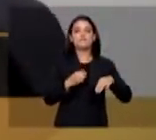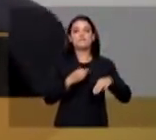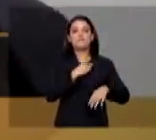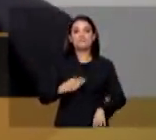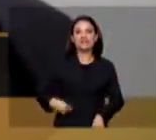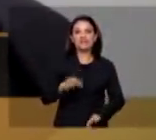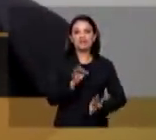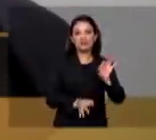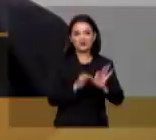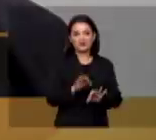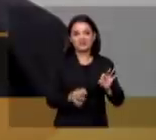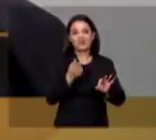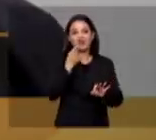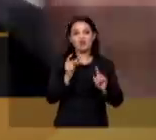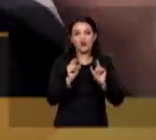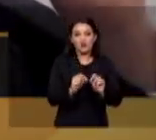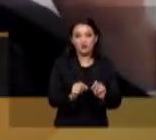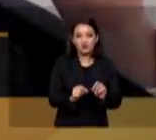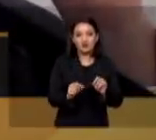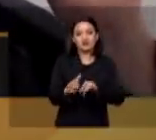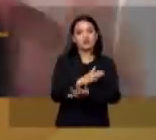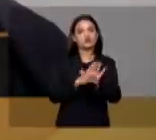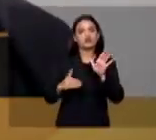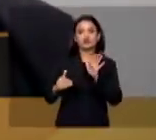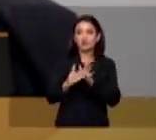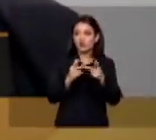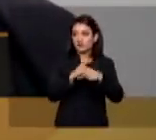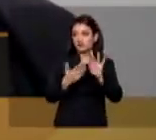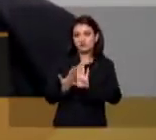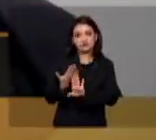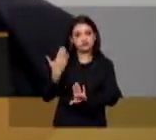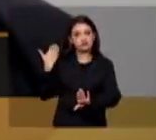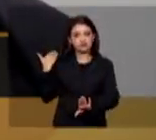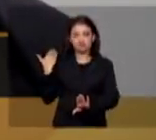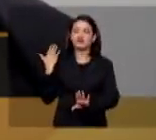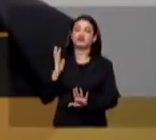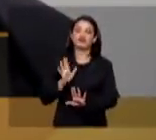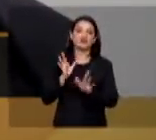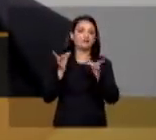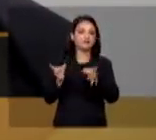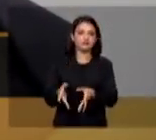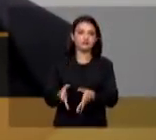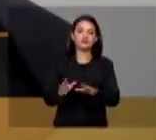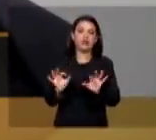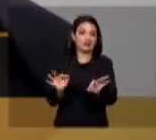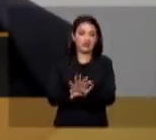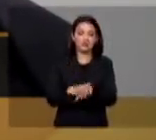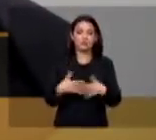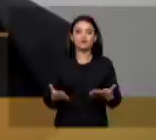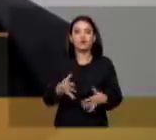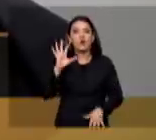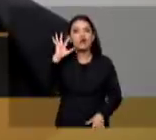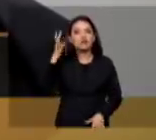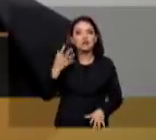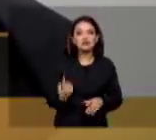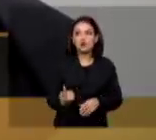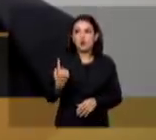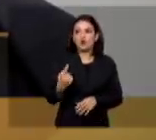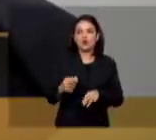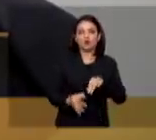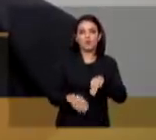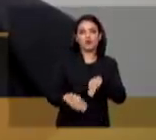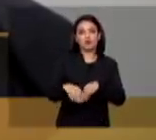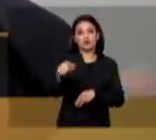estaria voltada a tal desiderato. No que atinge especificamente à alegação de que a decisão monocrática do eminente